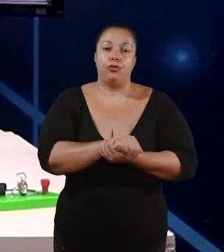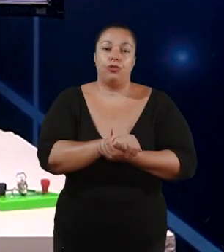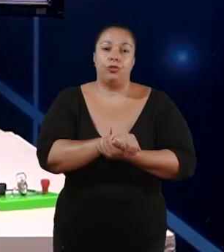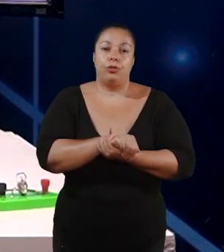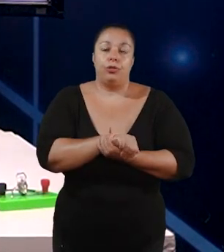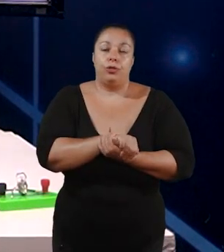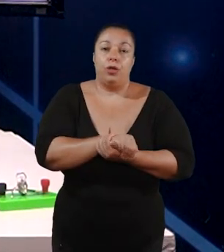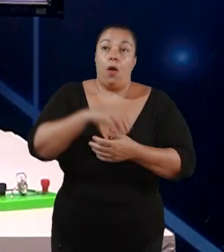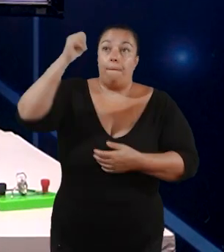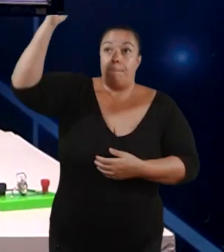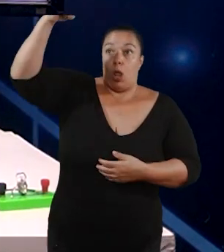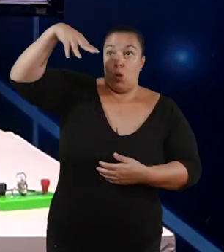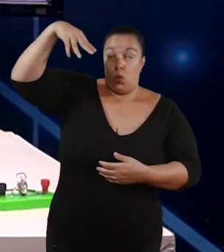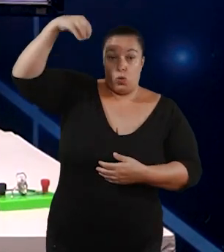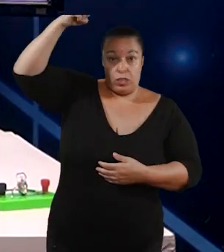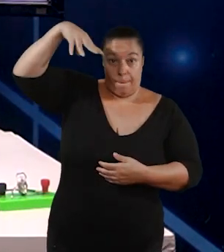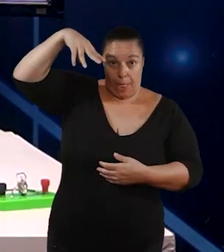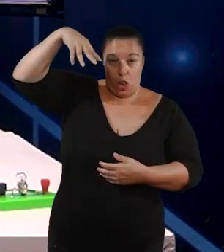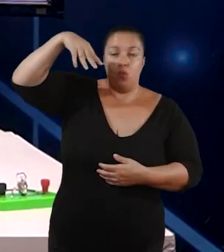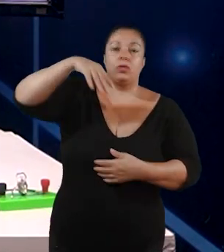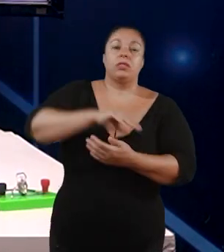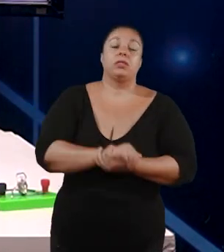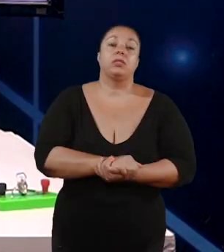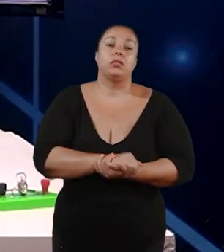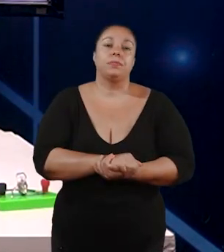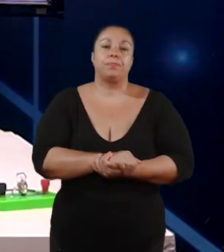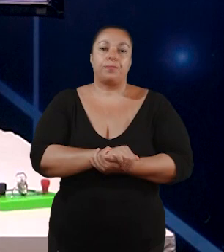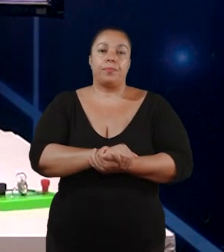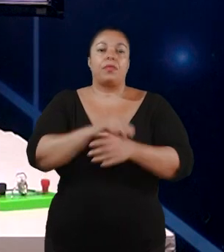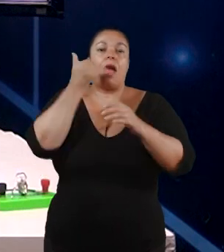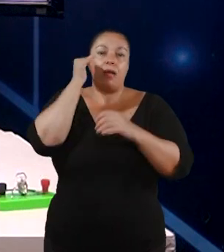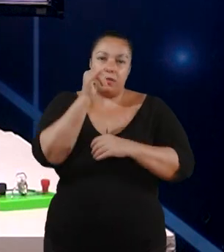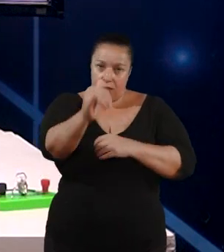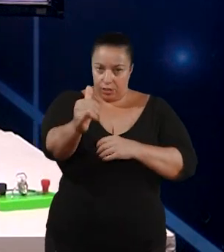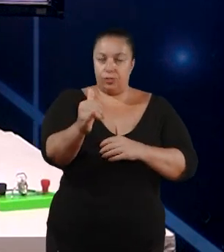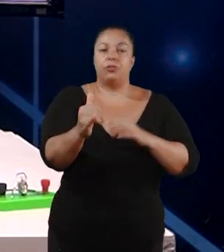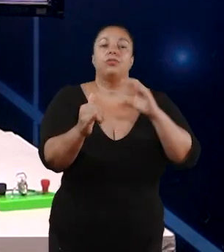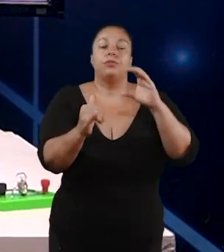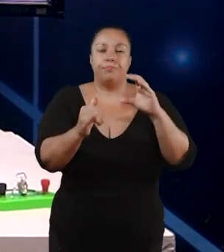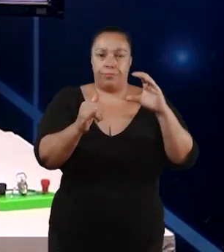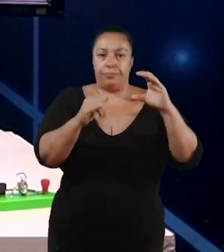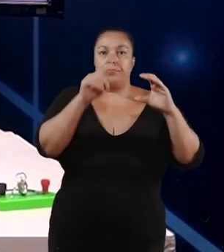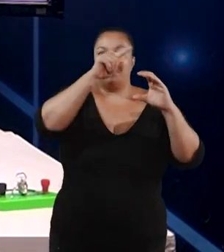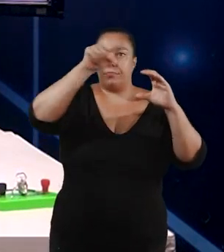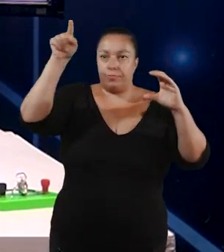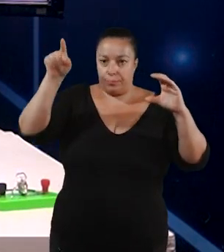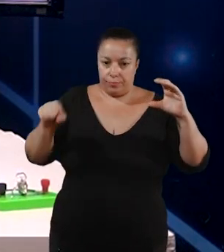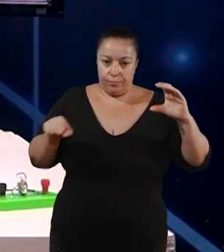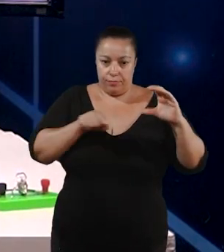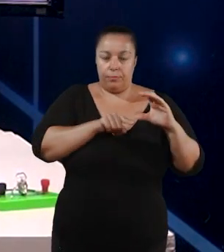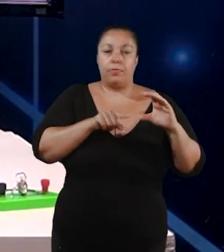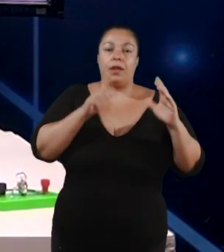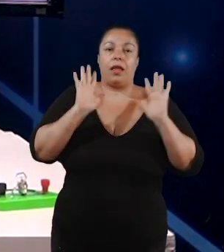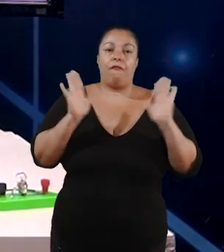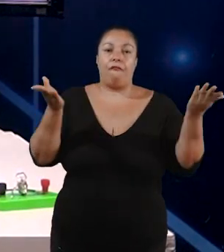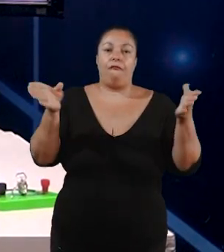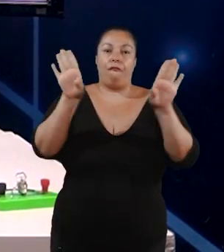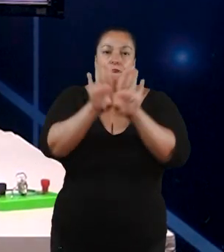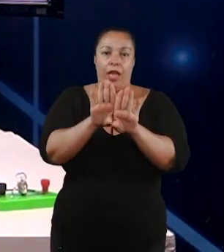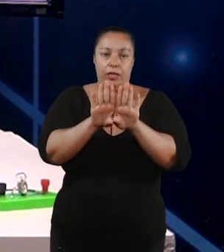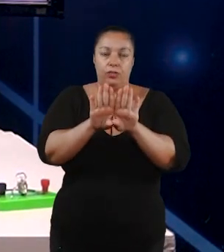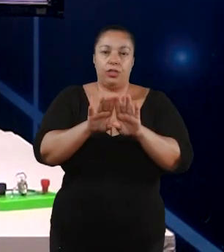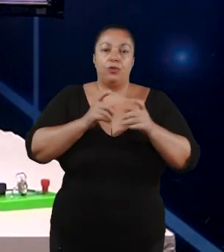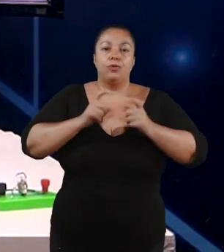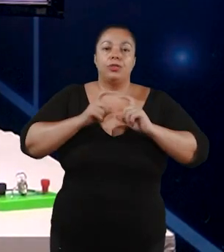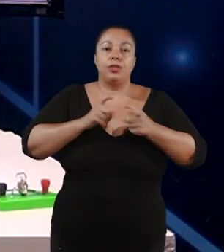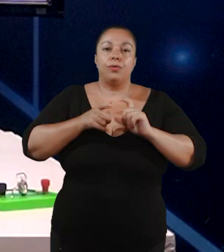emitir uma luz, uma luminosidade, tá? E a energia continua e assim fecha o circuito. A partir do momento que eu abrir a minha chave,